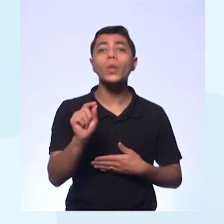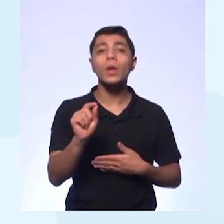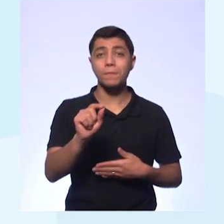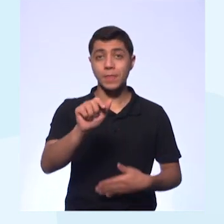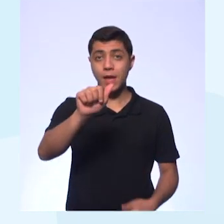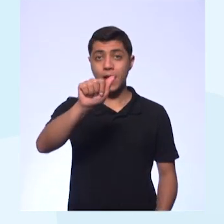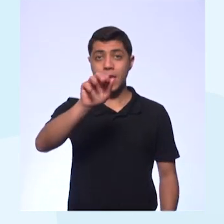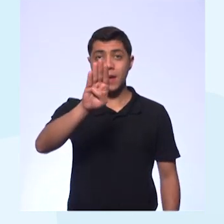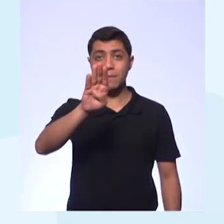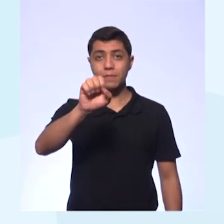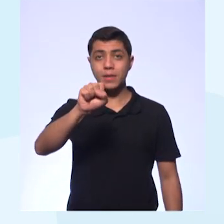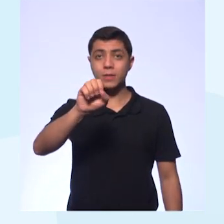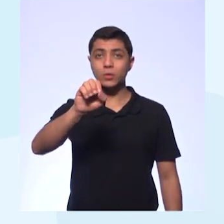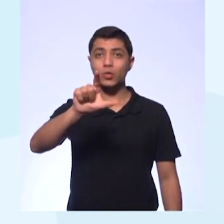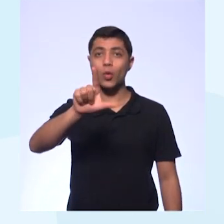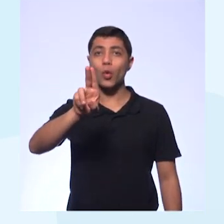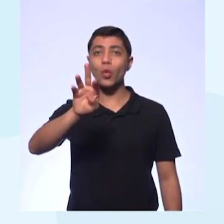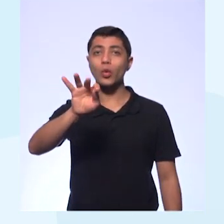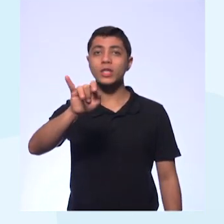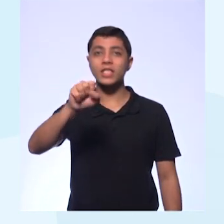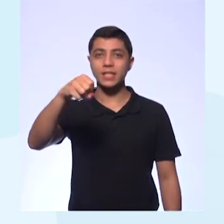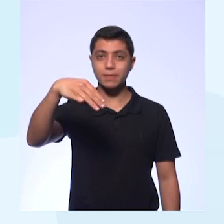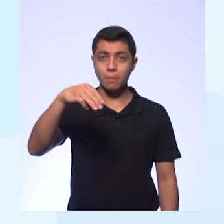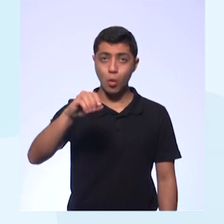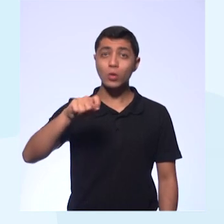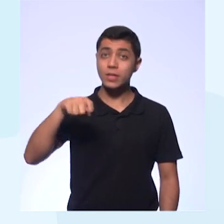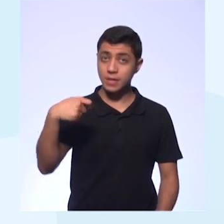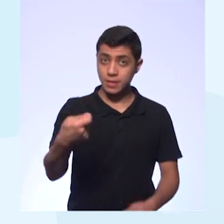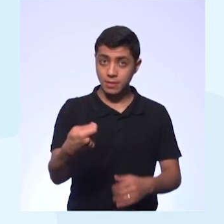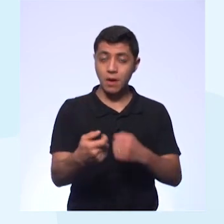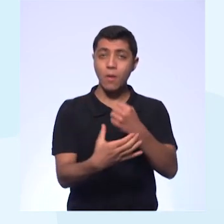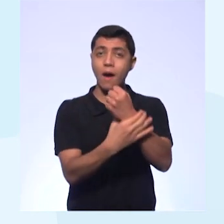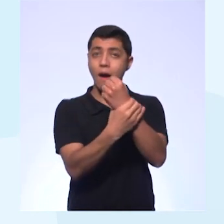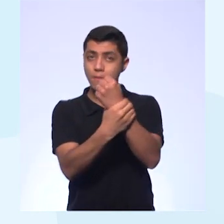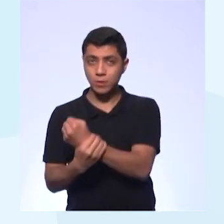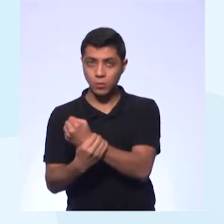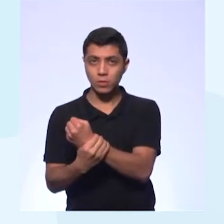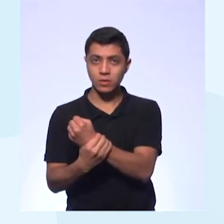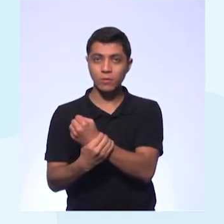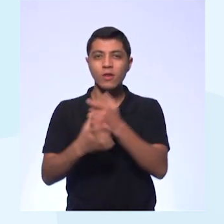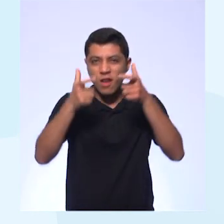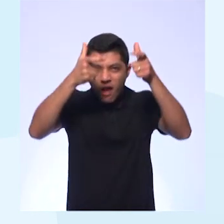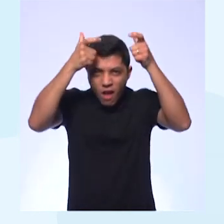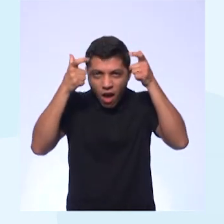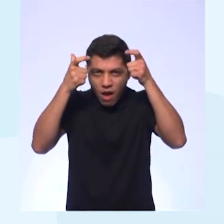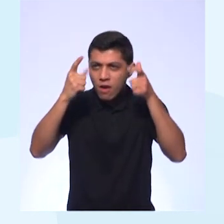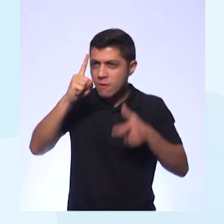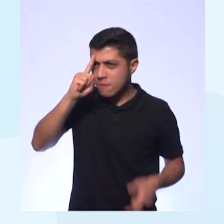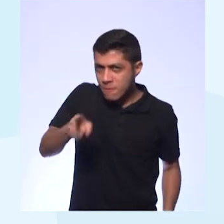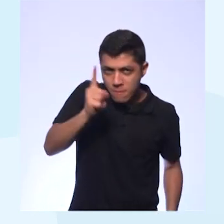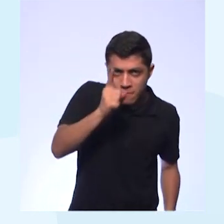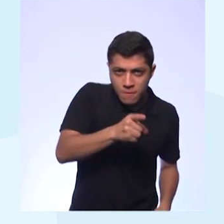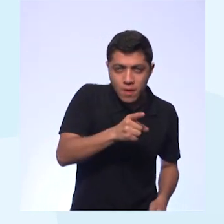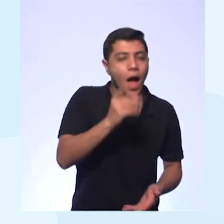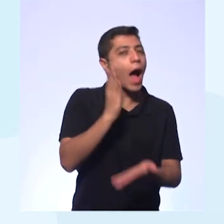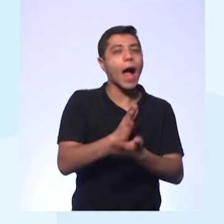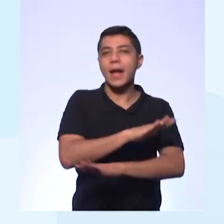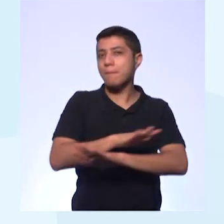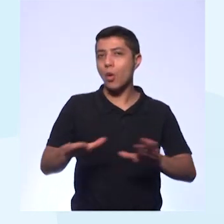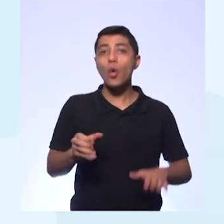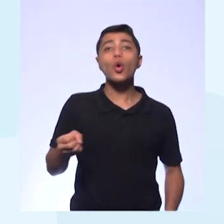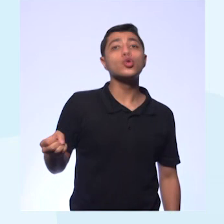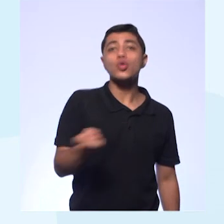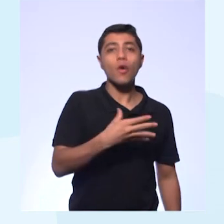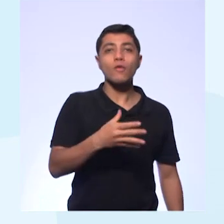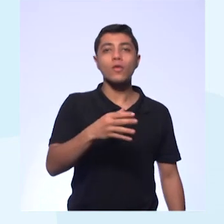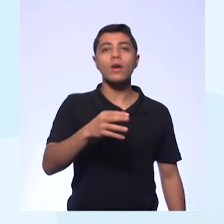monárquico, que acabou também na França, sendo substituído pela república. Súditos passaram a ser